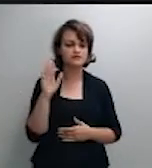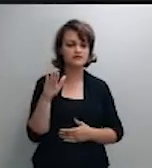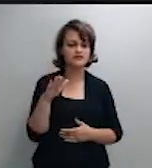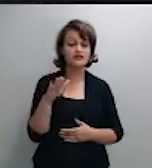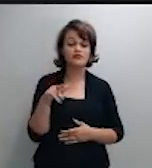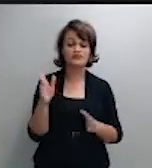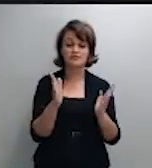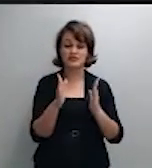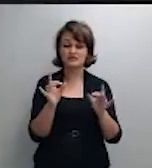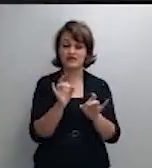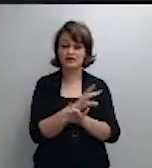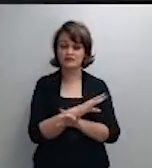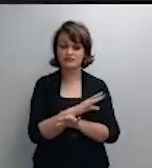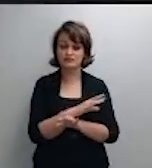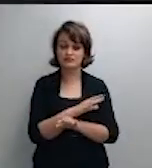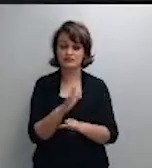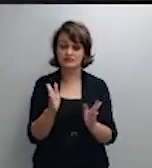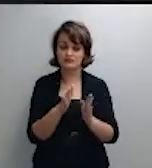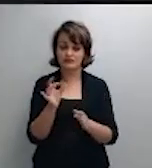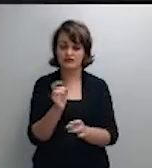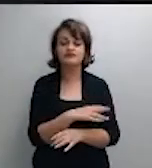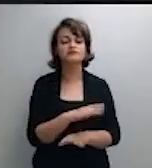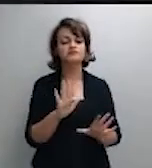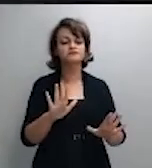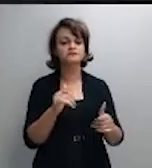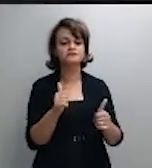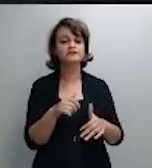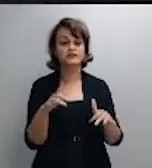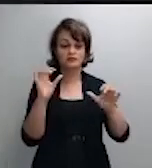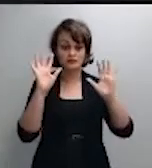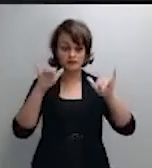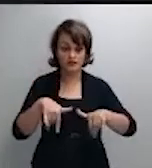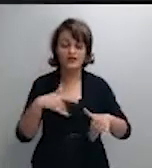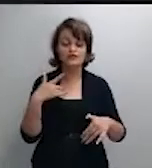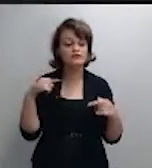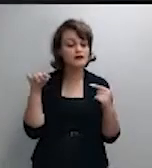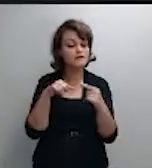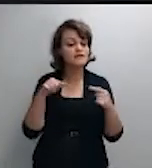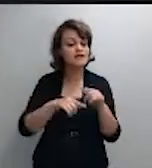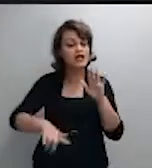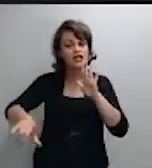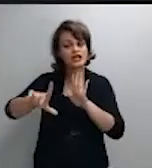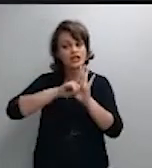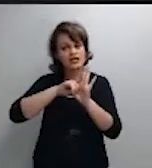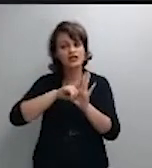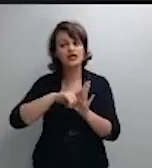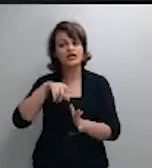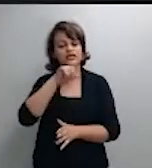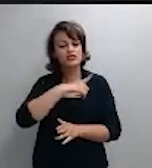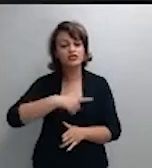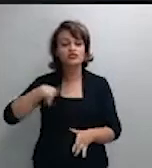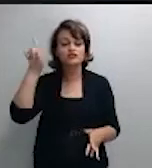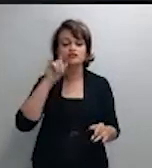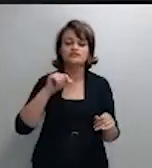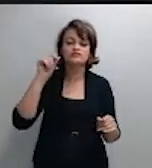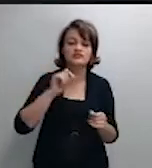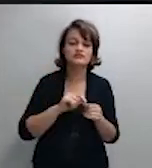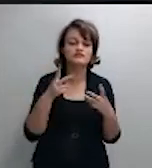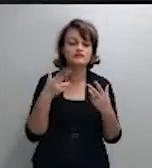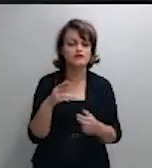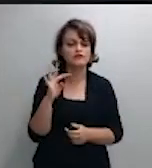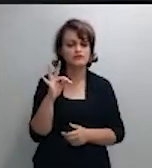esgotado, um Então, minuto para para concluir, encerrar. excelência, é pela aplicação da lei, para que façamos como Tobias